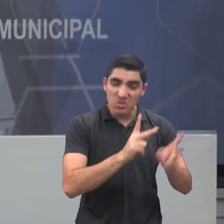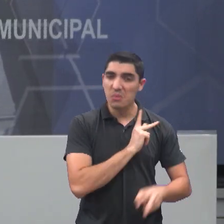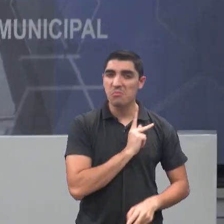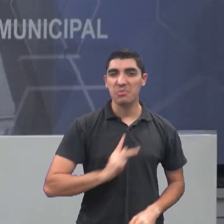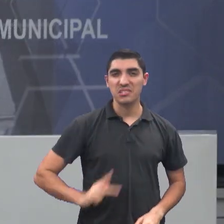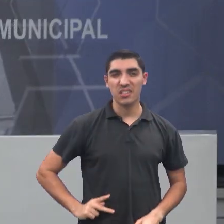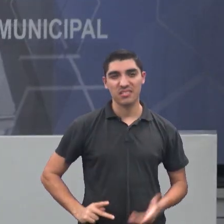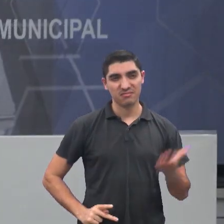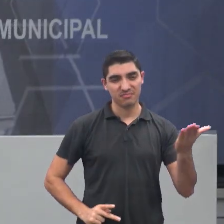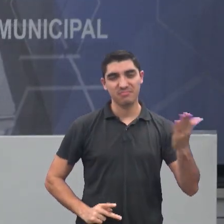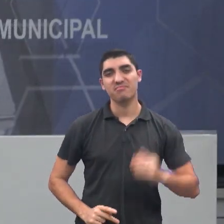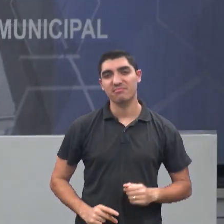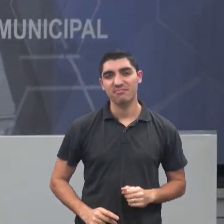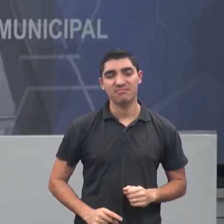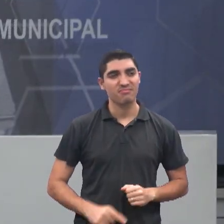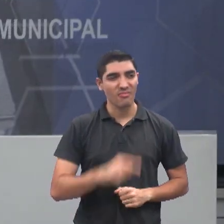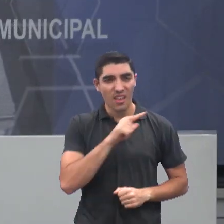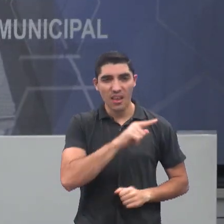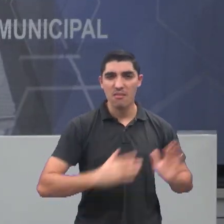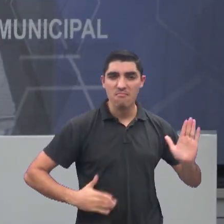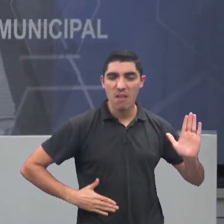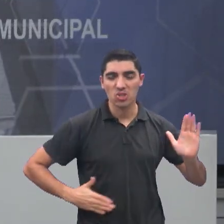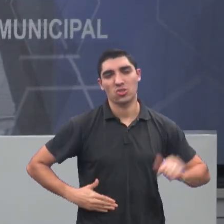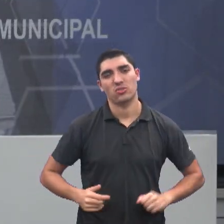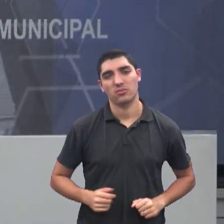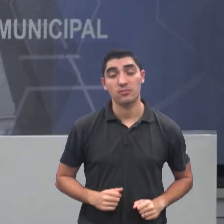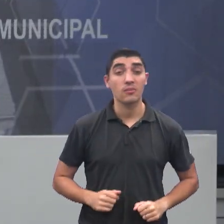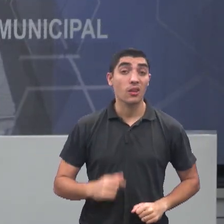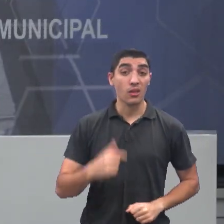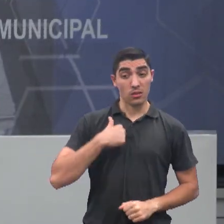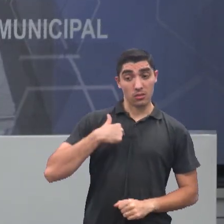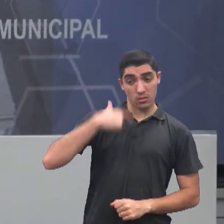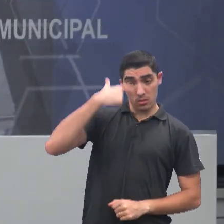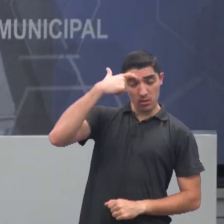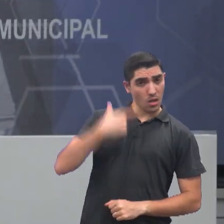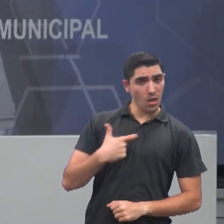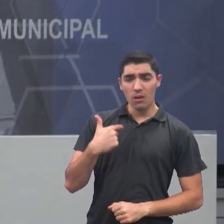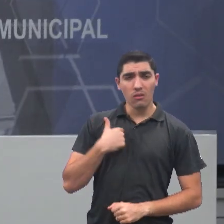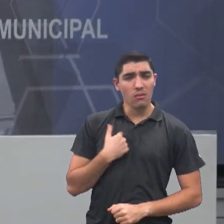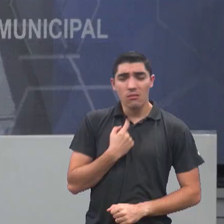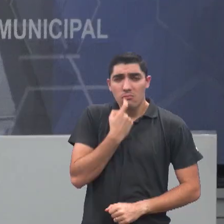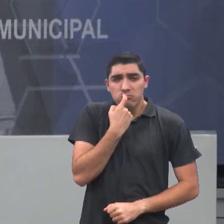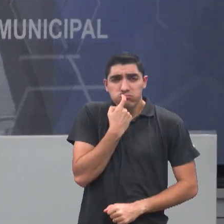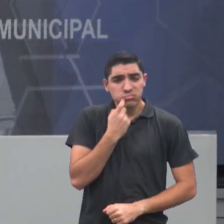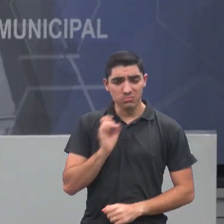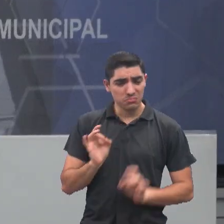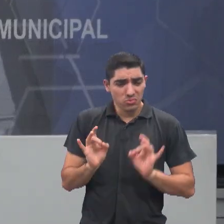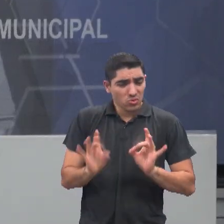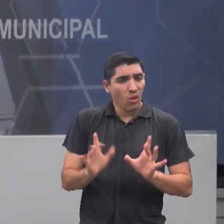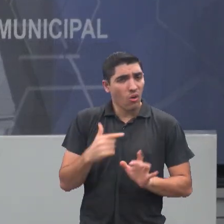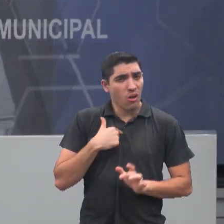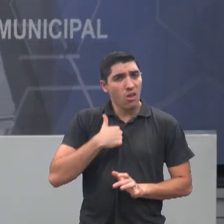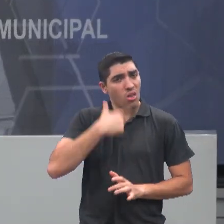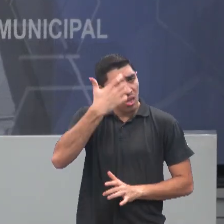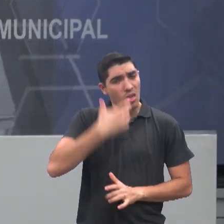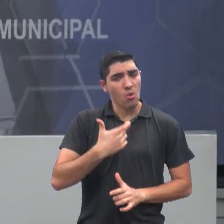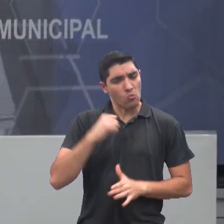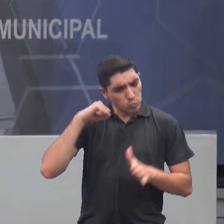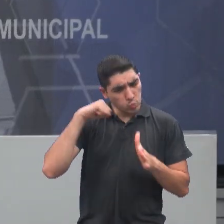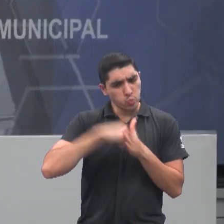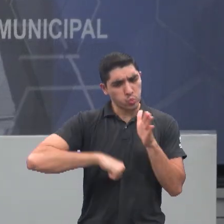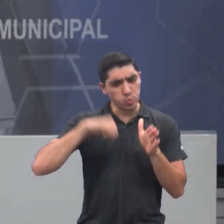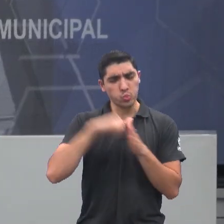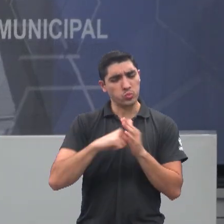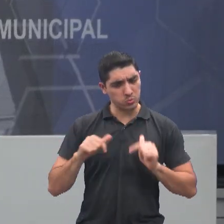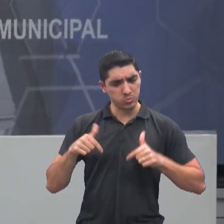sou apenas um mero soldado das minhas crenças, dos meus valores, dos meus princípios. Me orgulho da minha